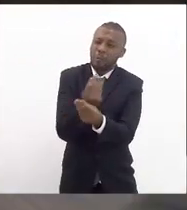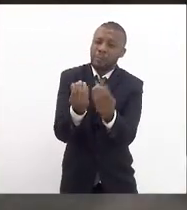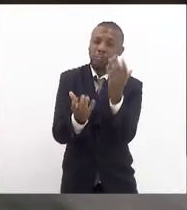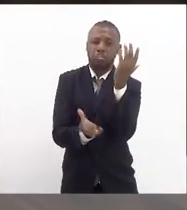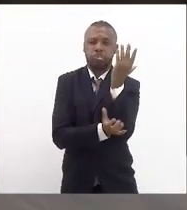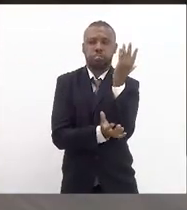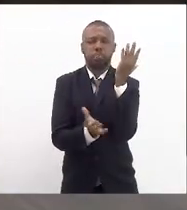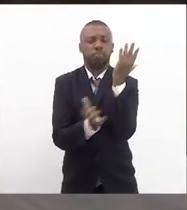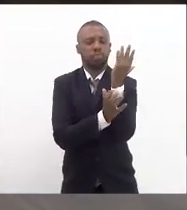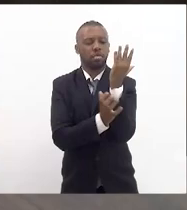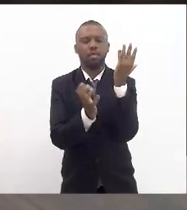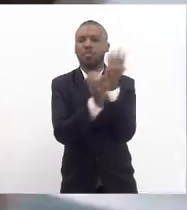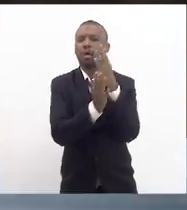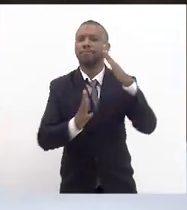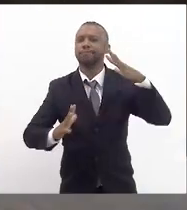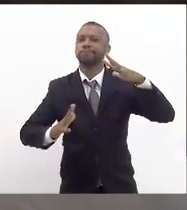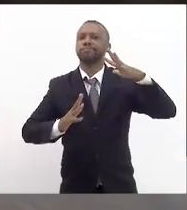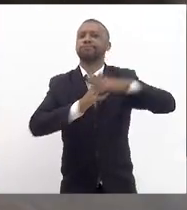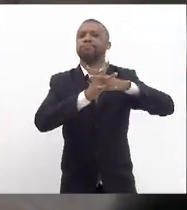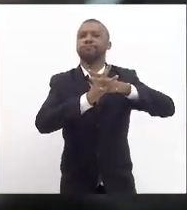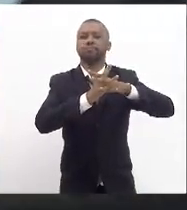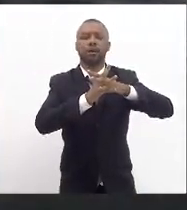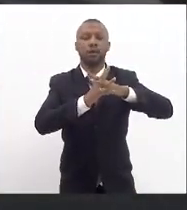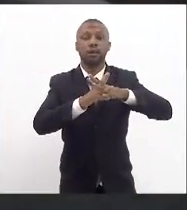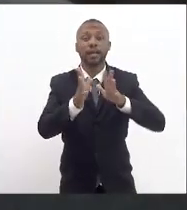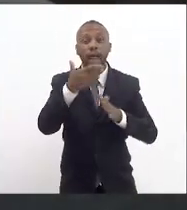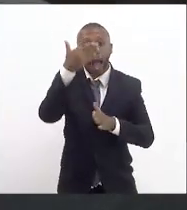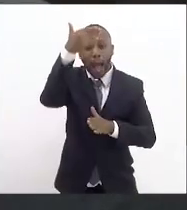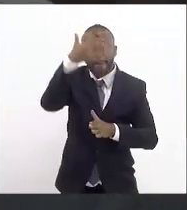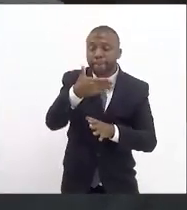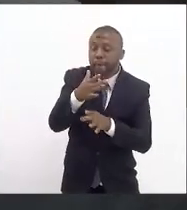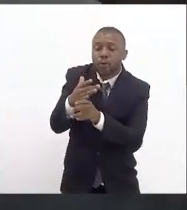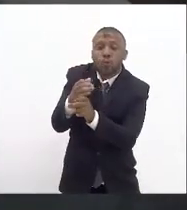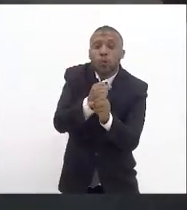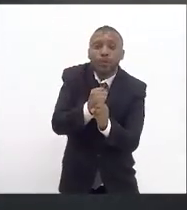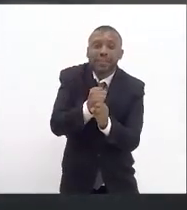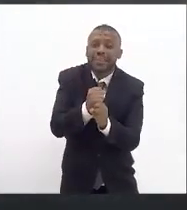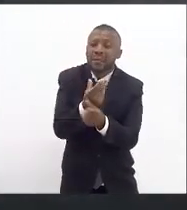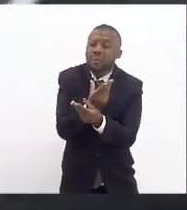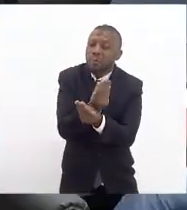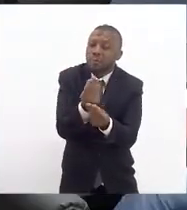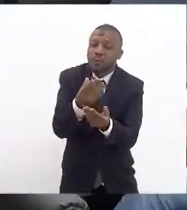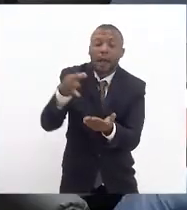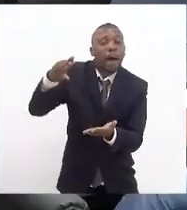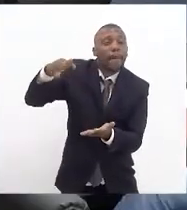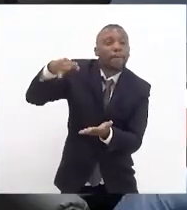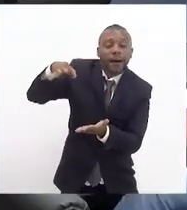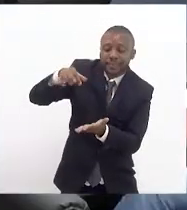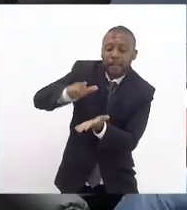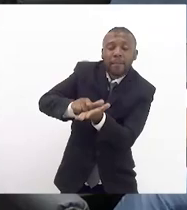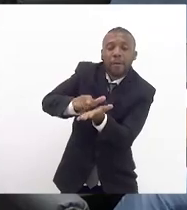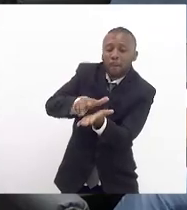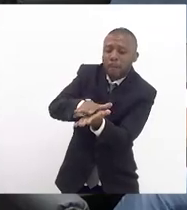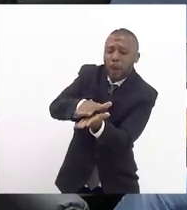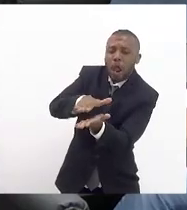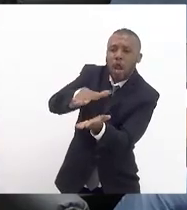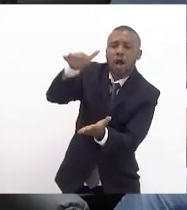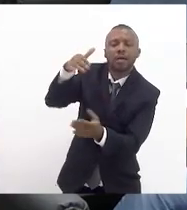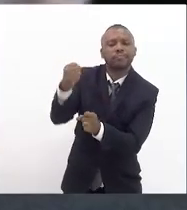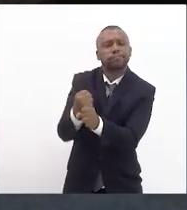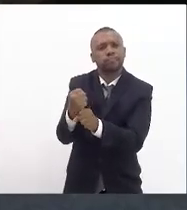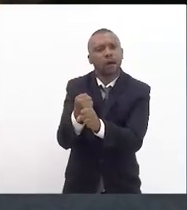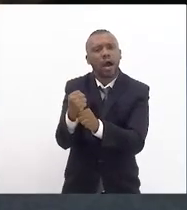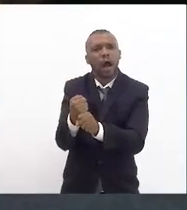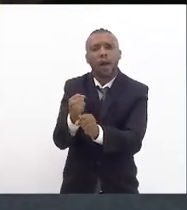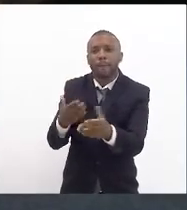burocracia que as prestações de contas têm milhares de páginas e demoram anos para serem